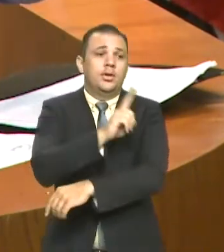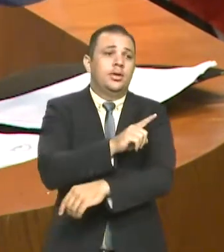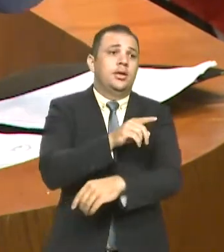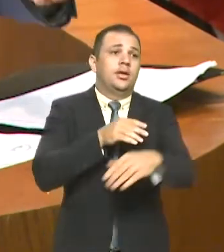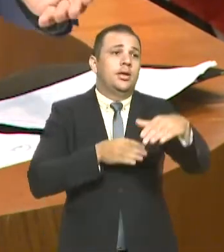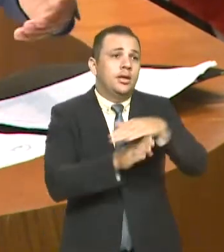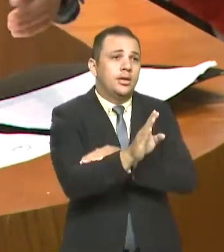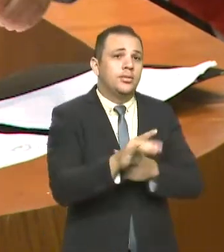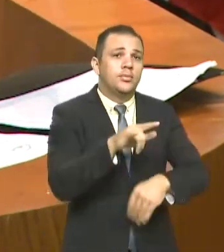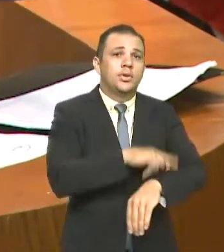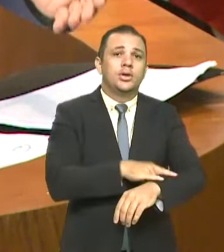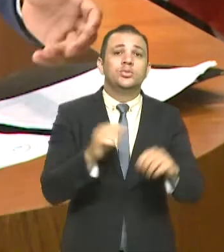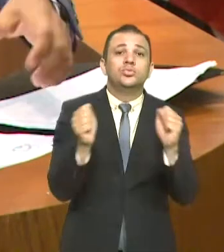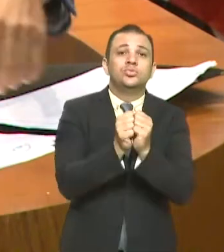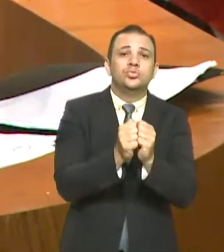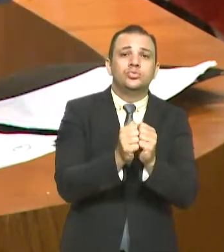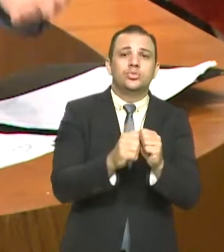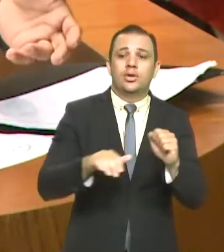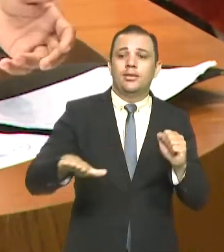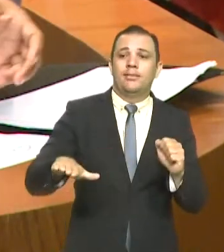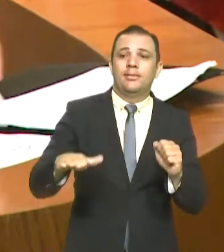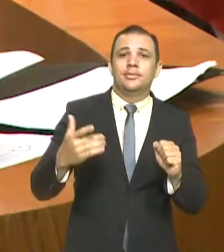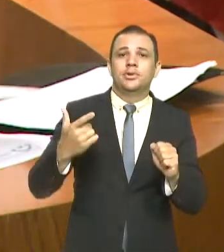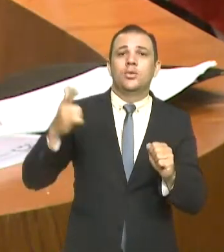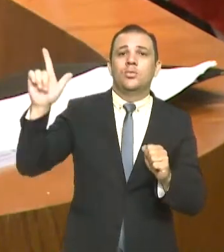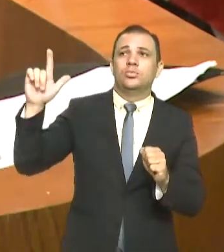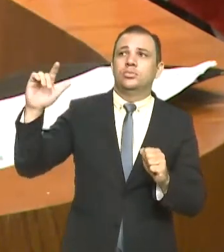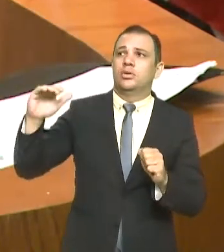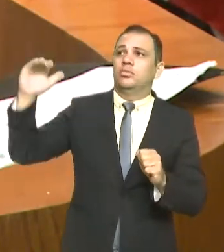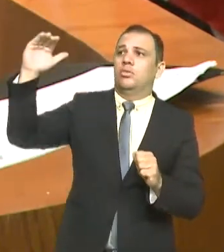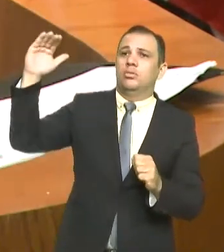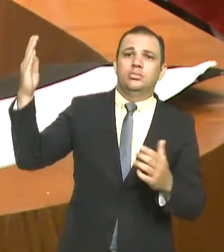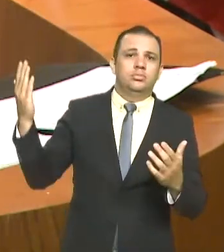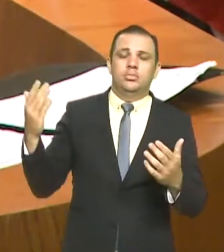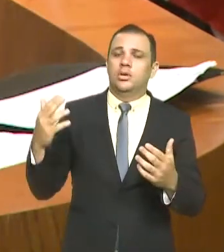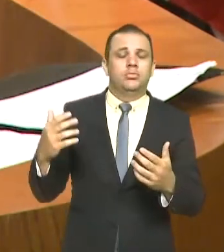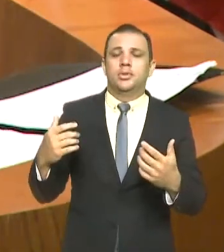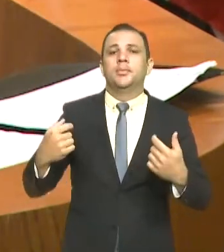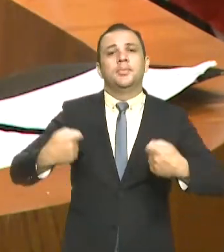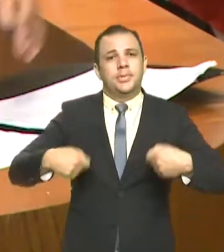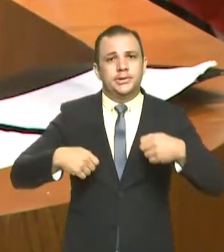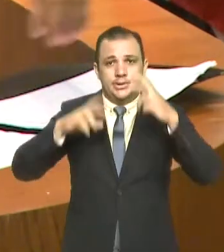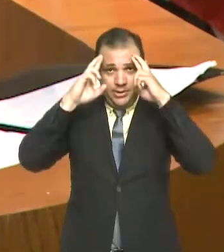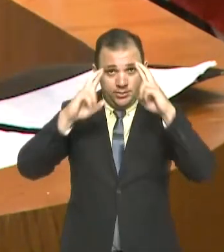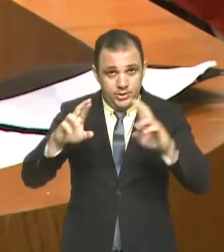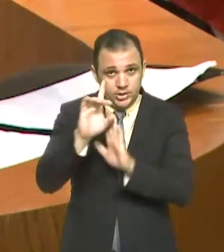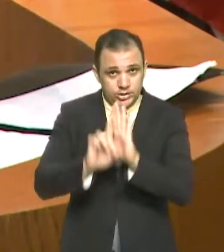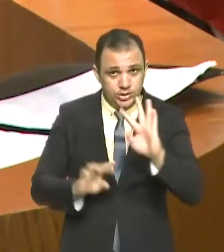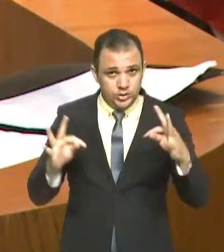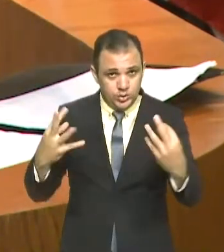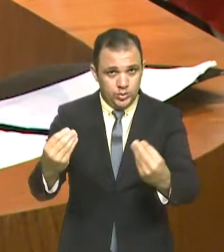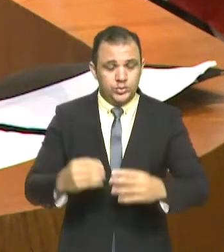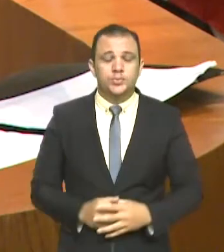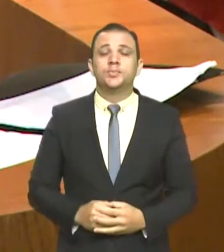e utilize o mesmo banheiro de uma criança, de um adolescente. Então precisamos respeitar o direito de todos. É